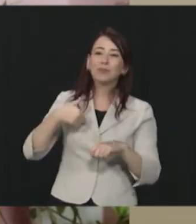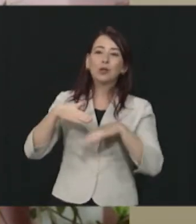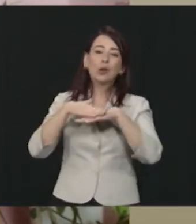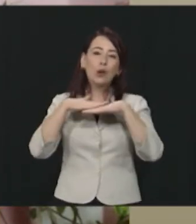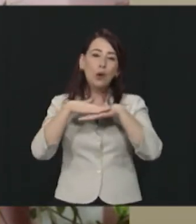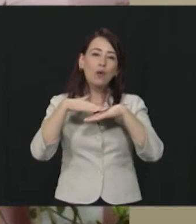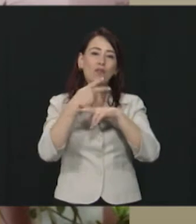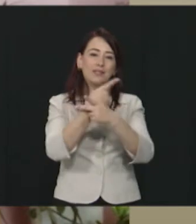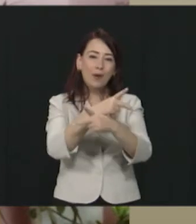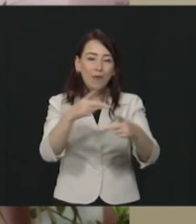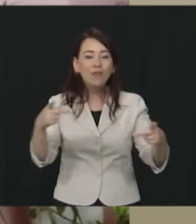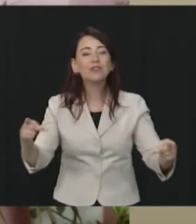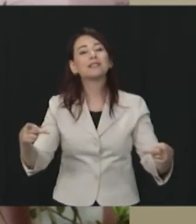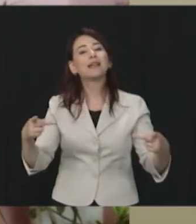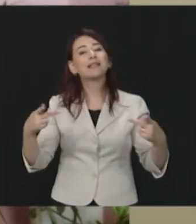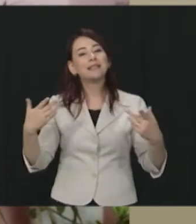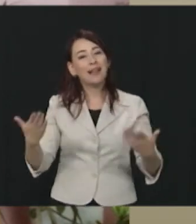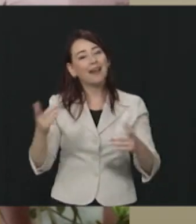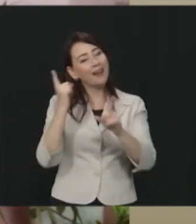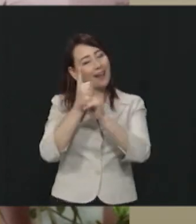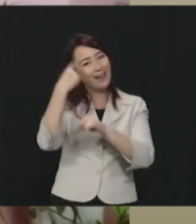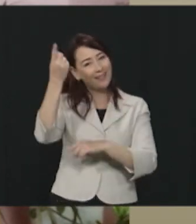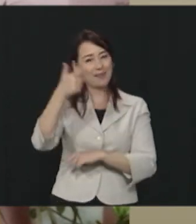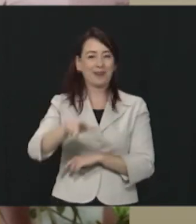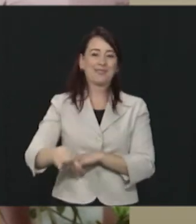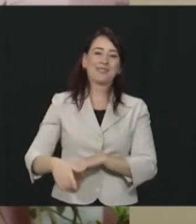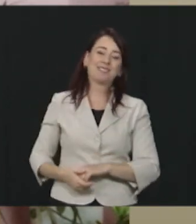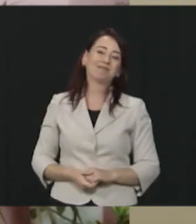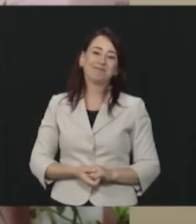com vocês e até mais.